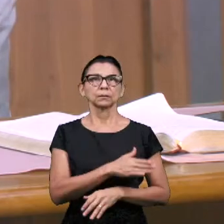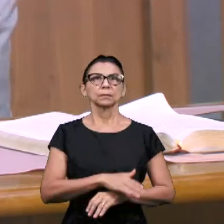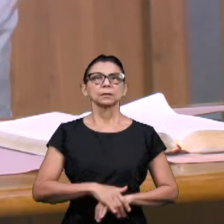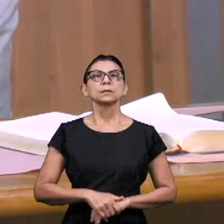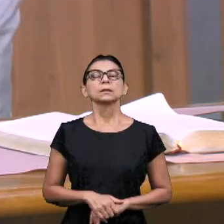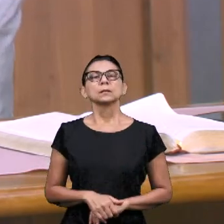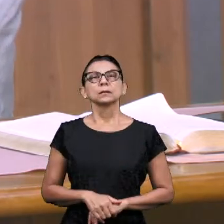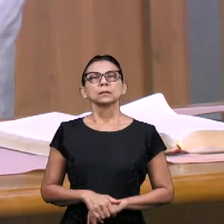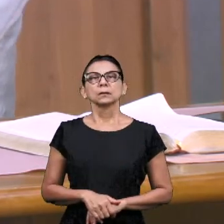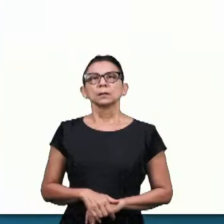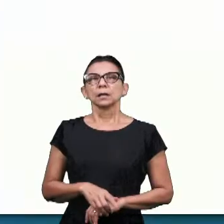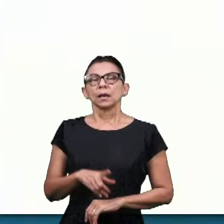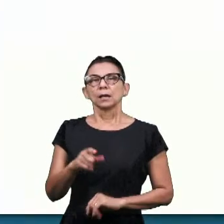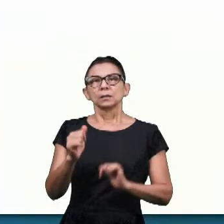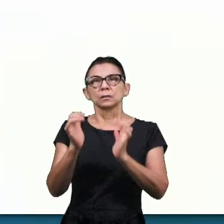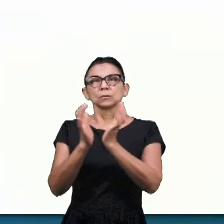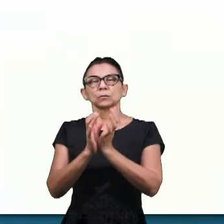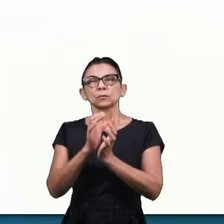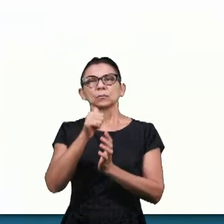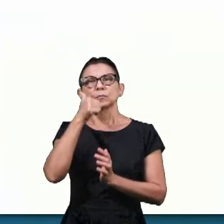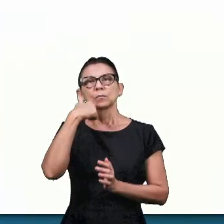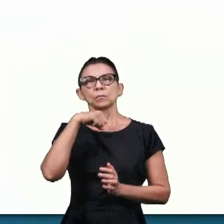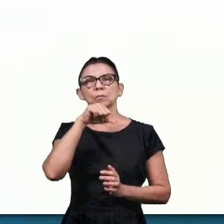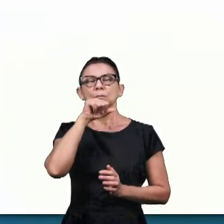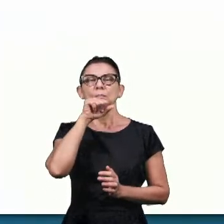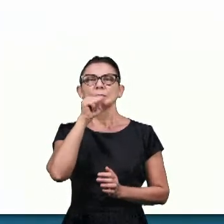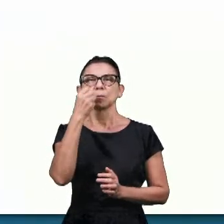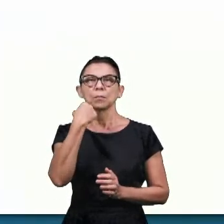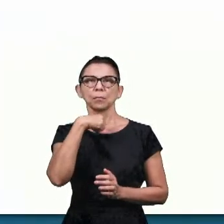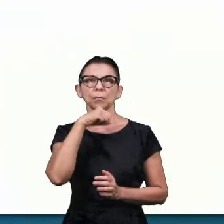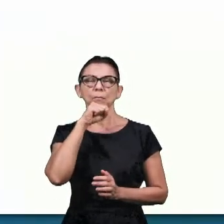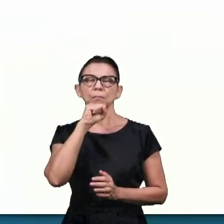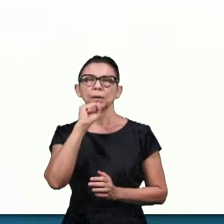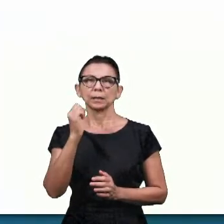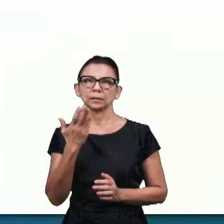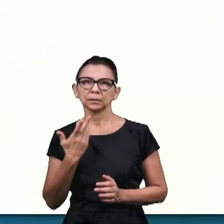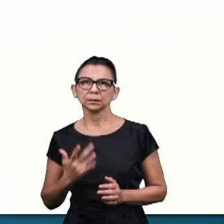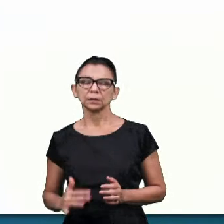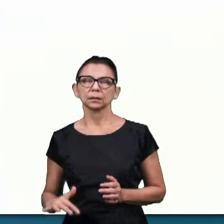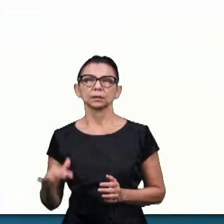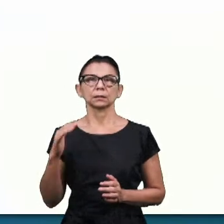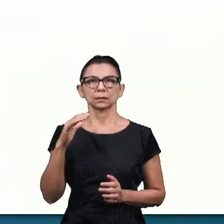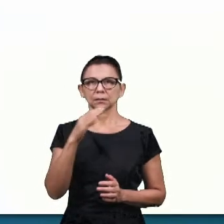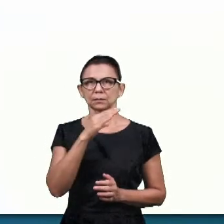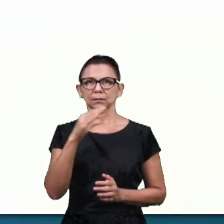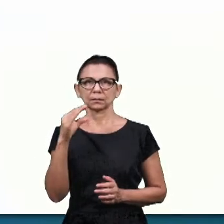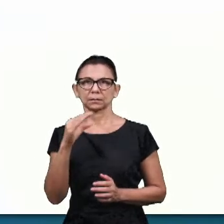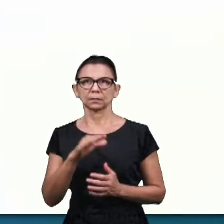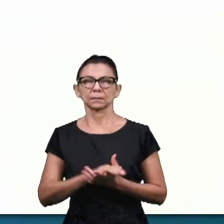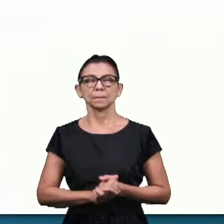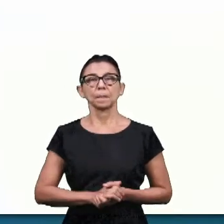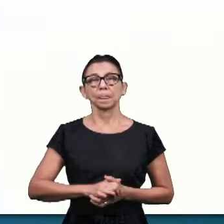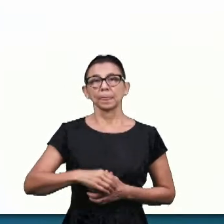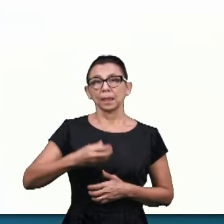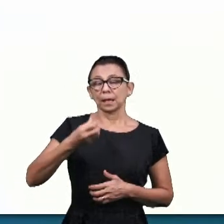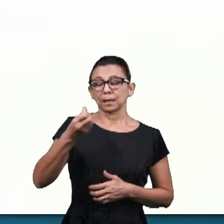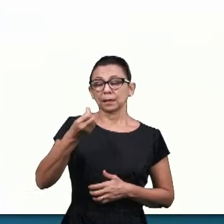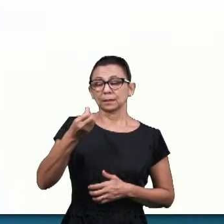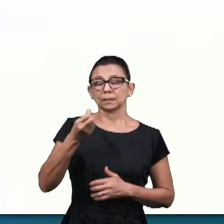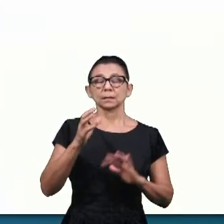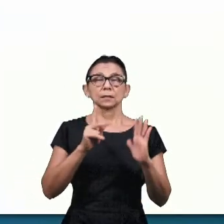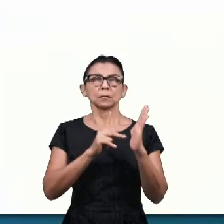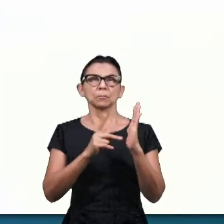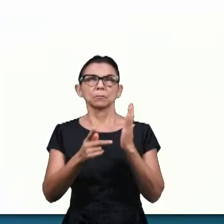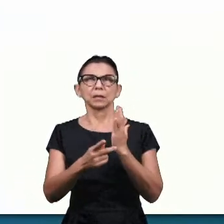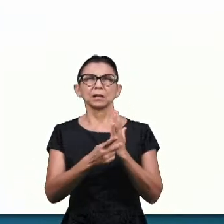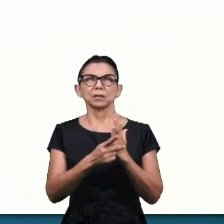os pais e crianças. A pergunta é a seguinte: na sexta parábola, quem é a pérola de